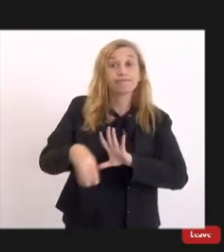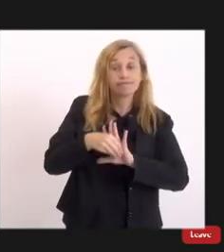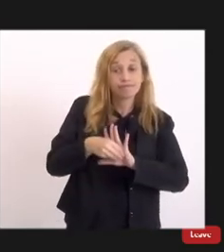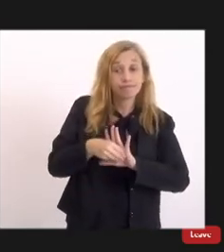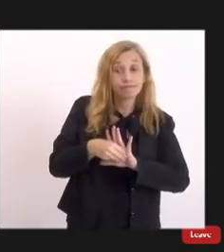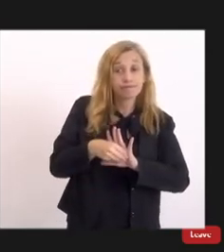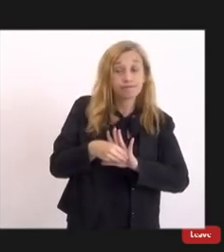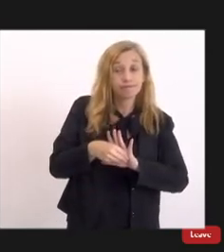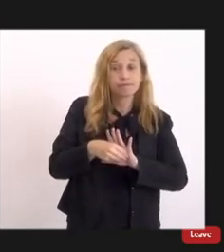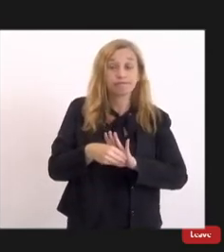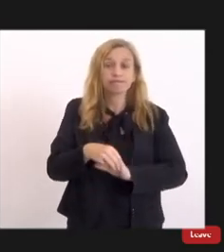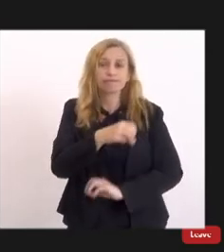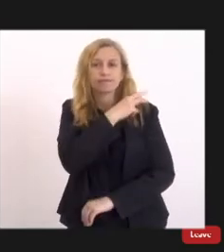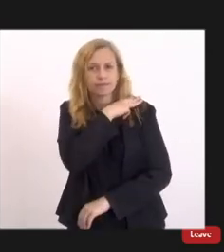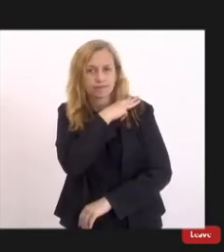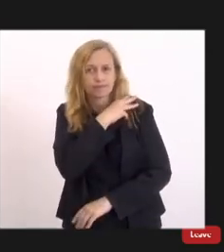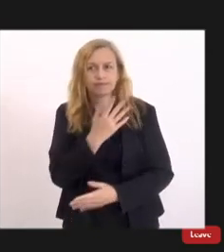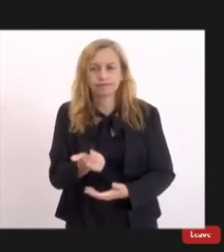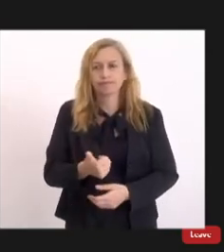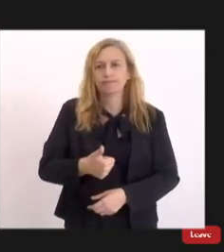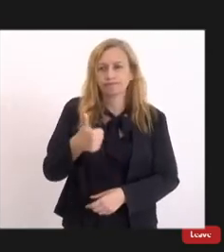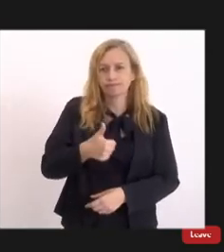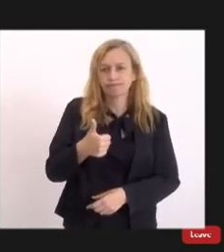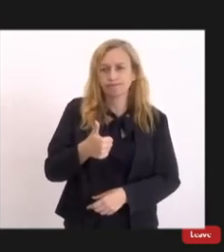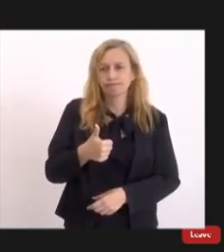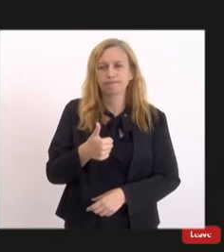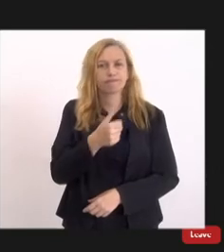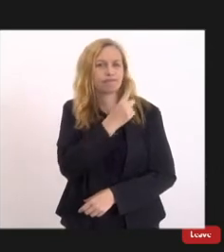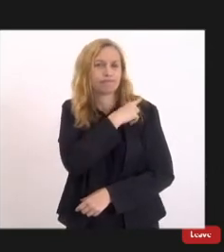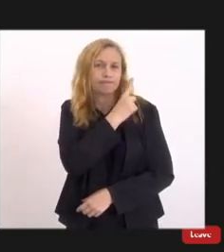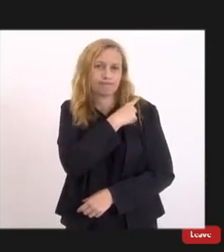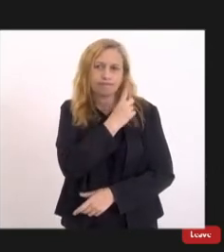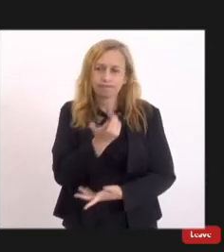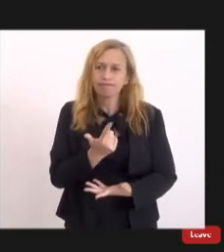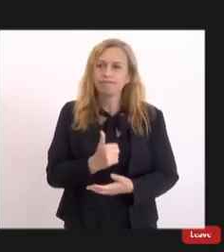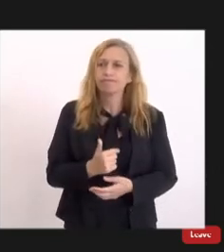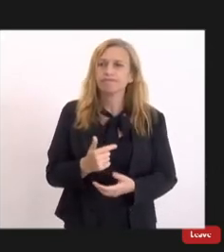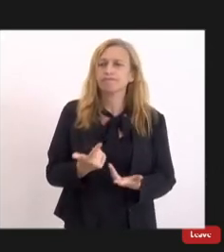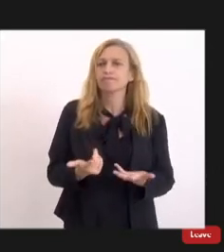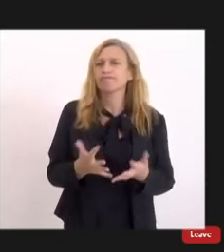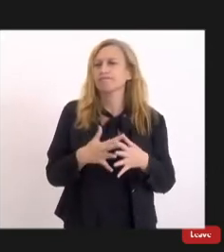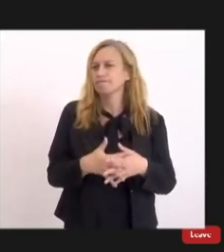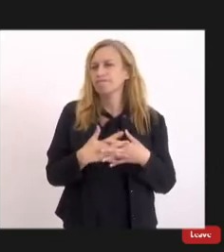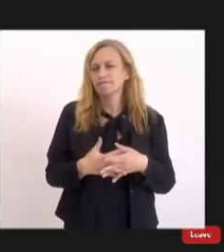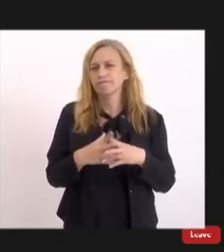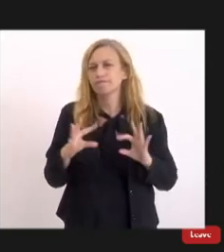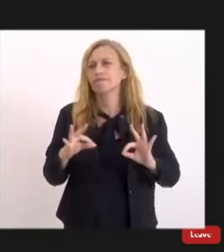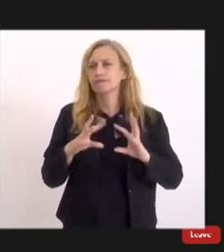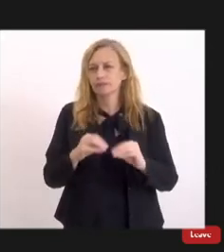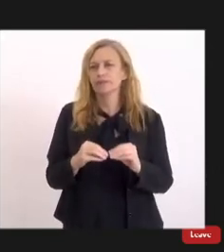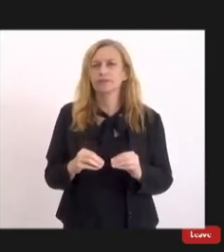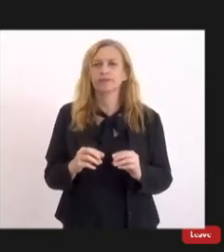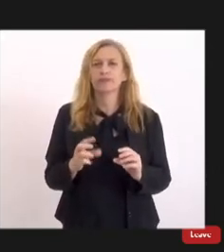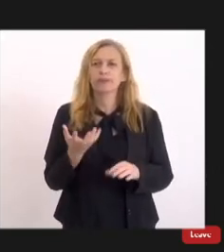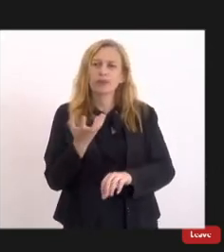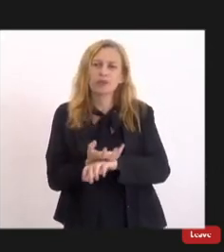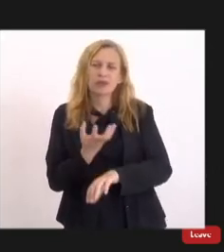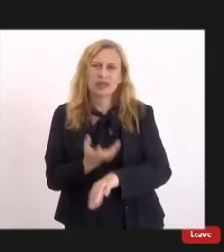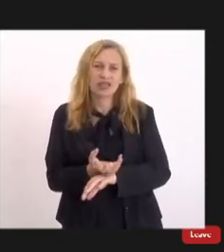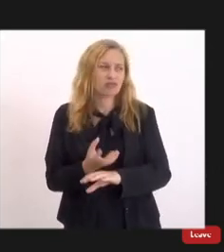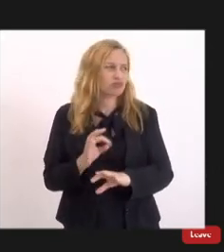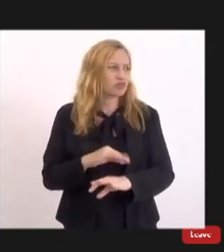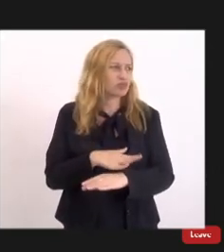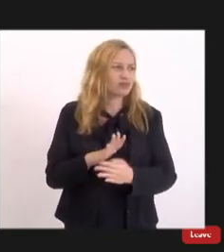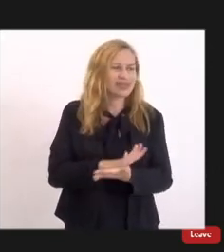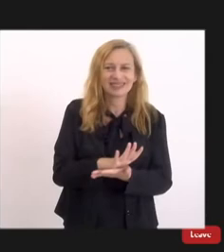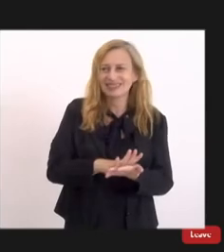novo ensino médio nas turmas de primeiro ano. Está um caos a questão da locação, né, matérias sem emendas, né,